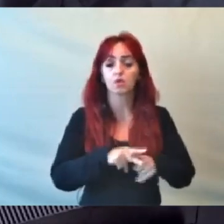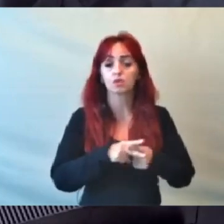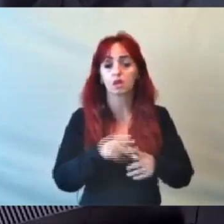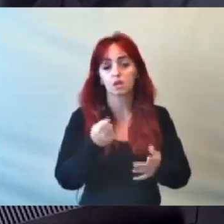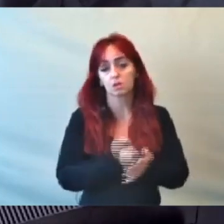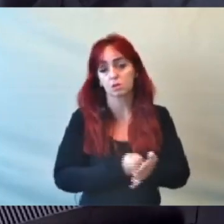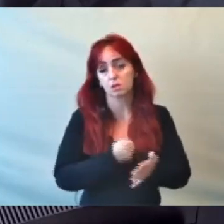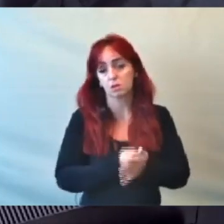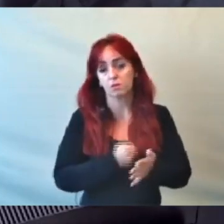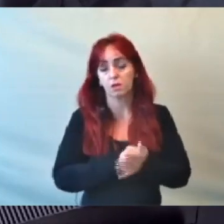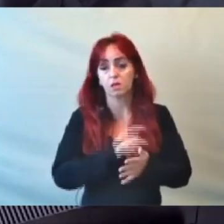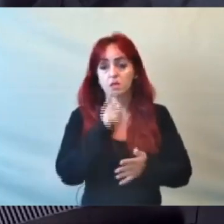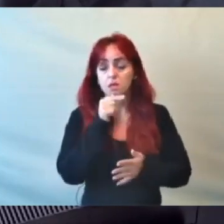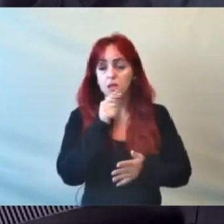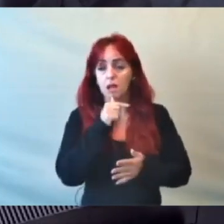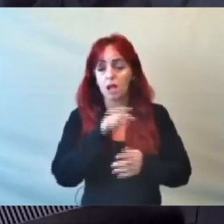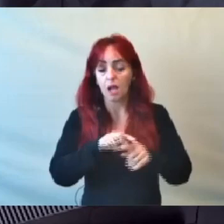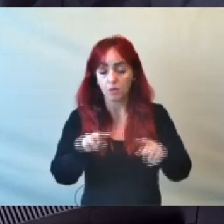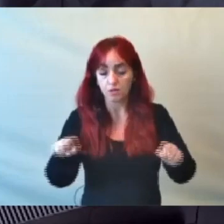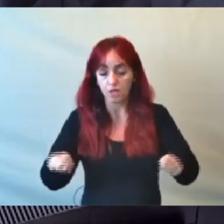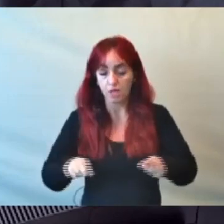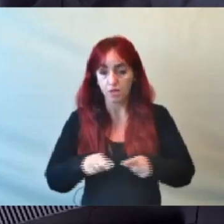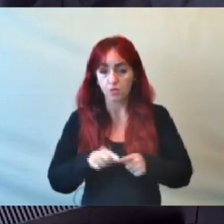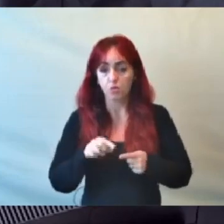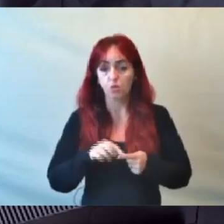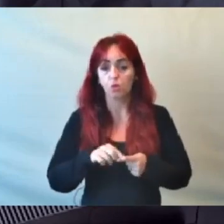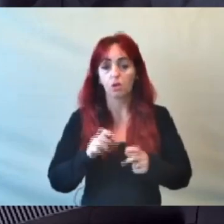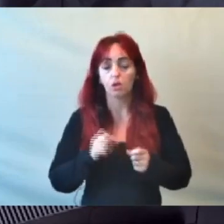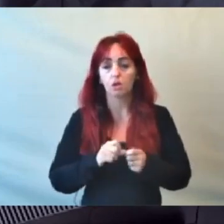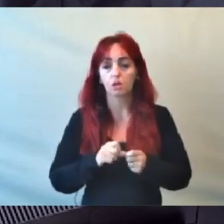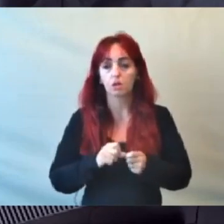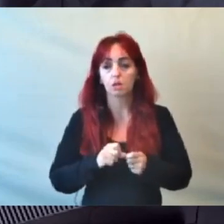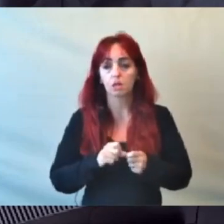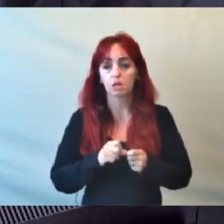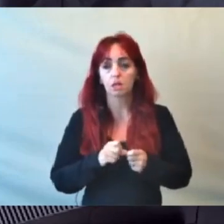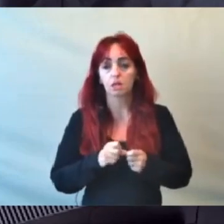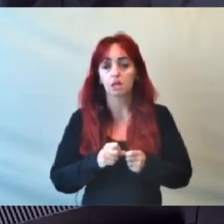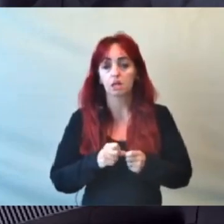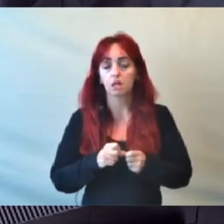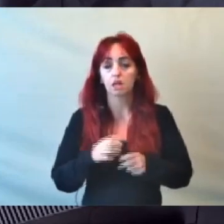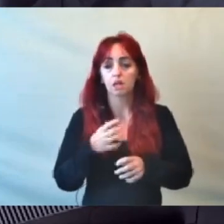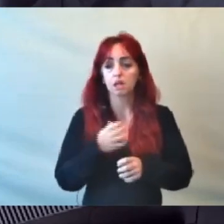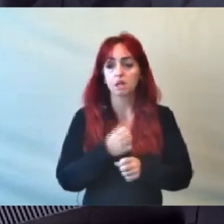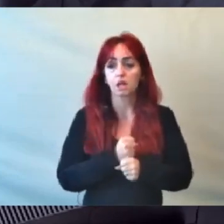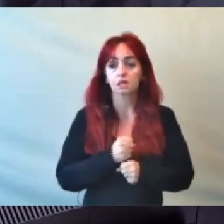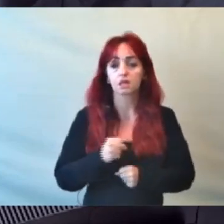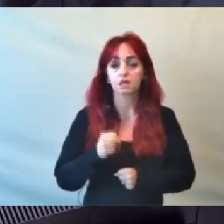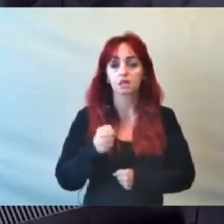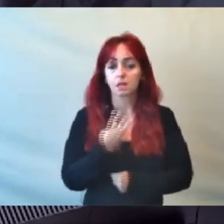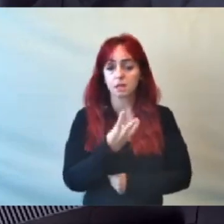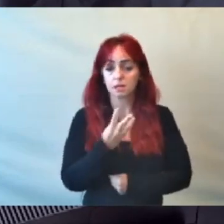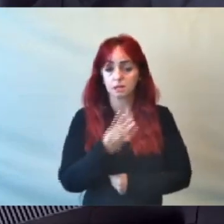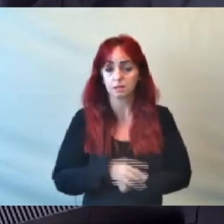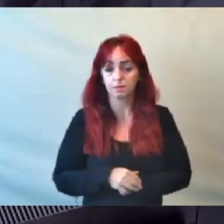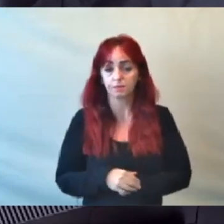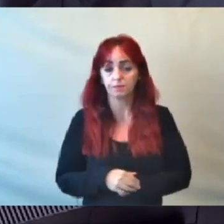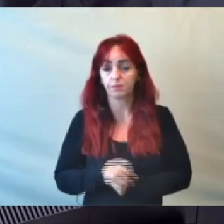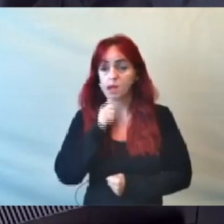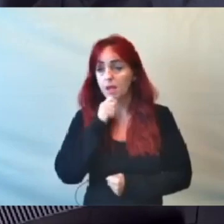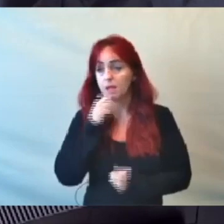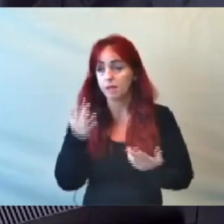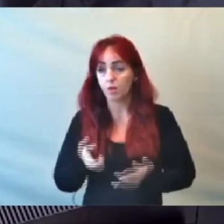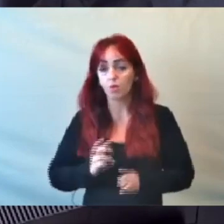Pampulha ao nível classe 3. Está no documento. Ainda hoje o problema persiste e